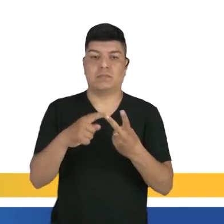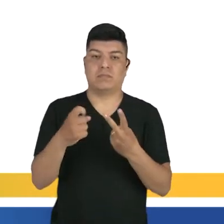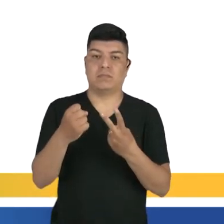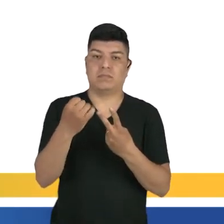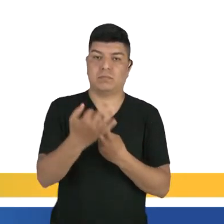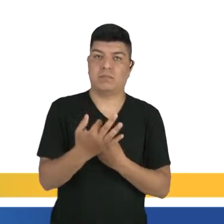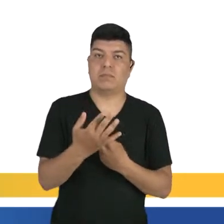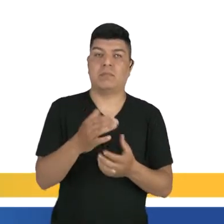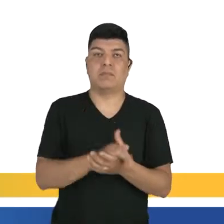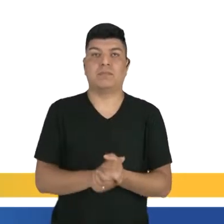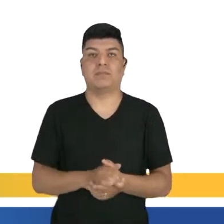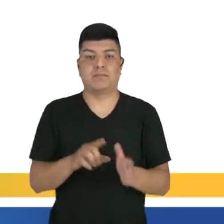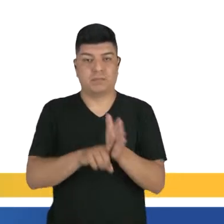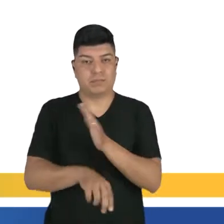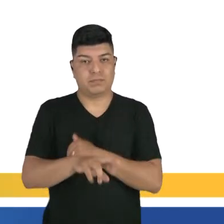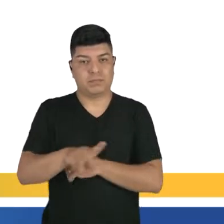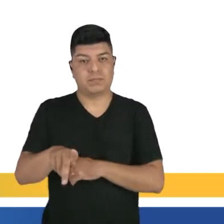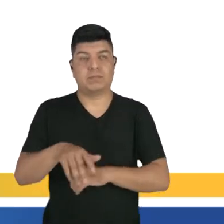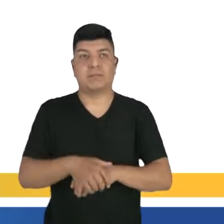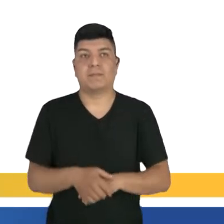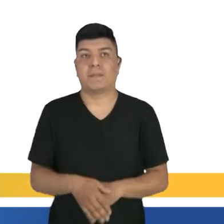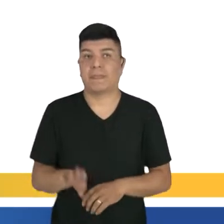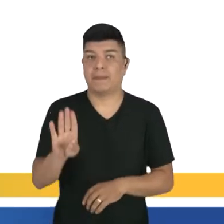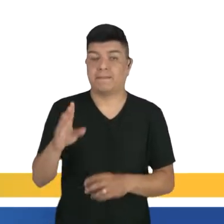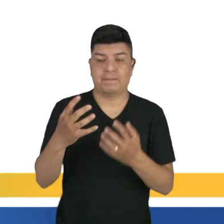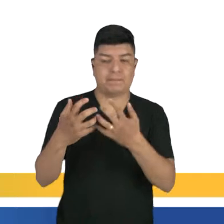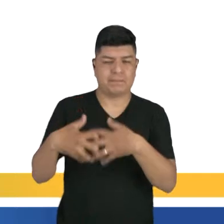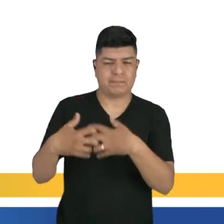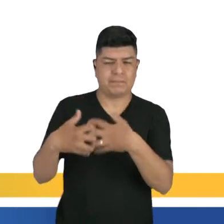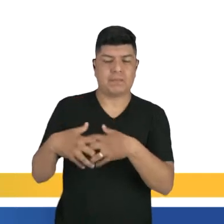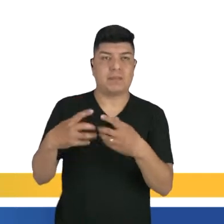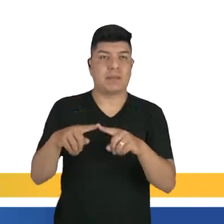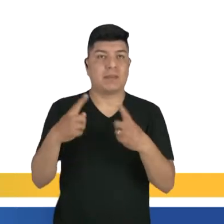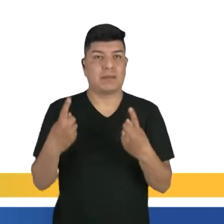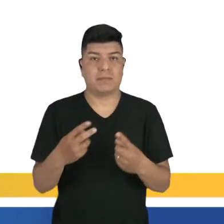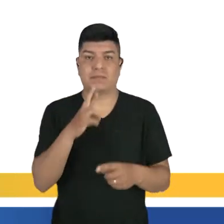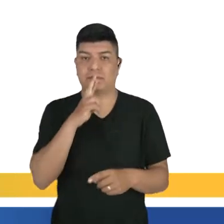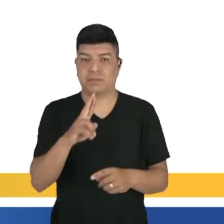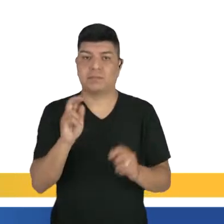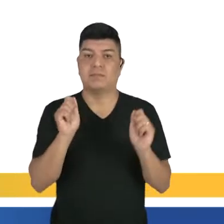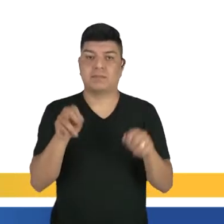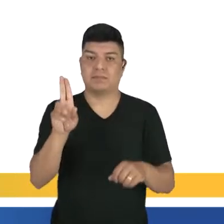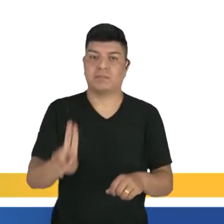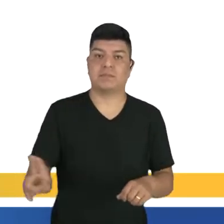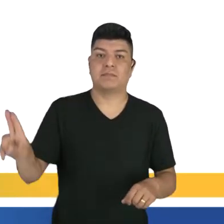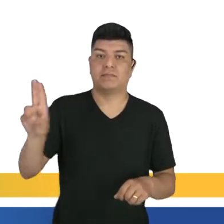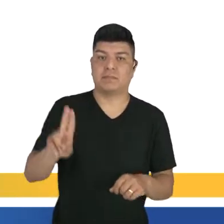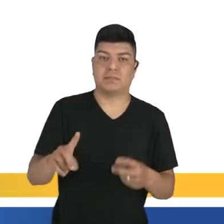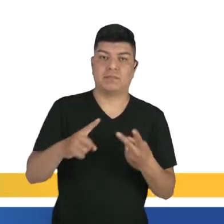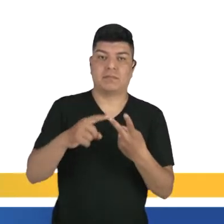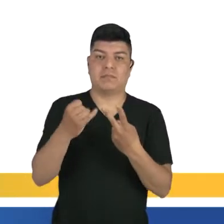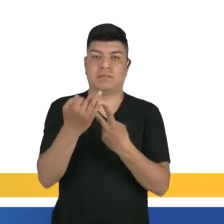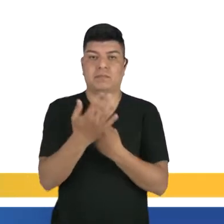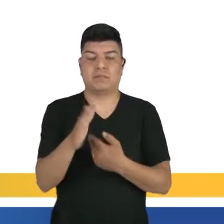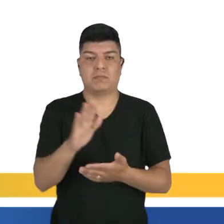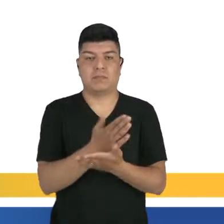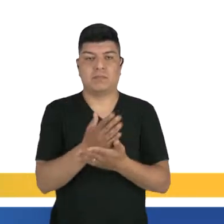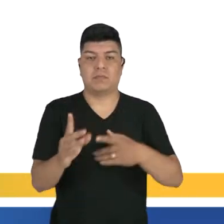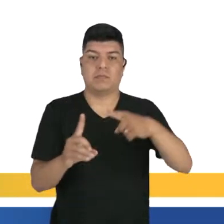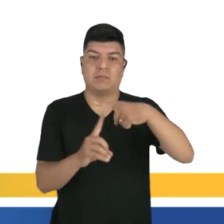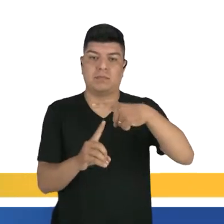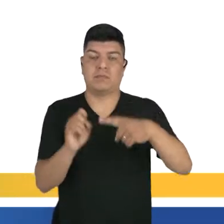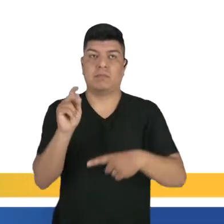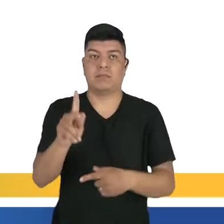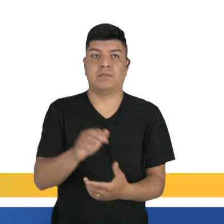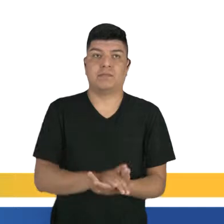negativo. A afirmação B é um pouquinho mais complicada, mas é um resultado que a gente vai usar para racionalizar alguns